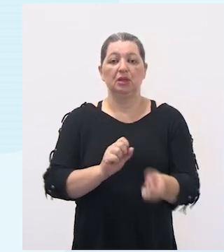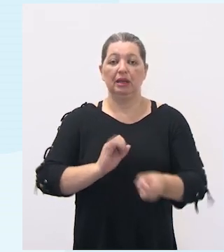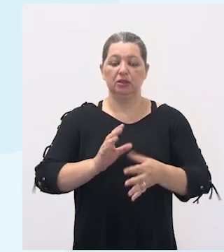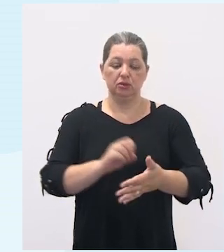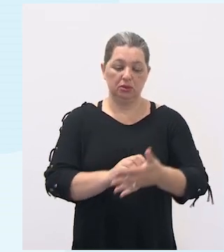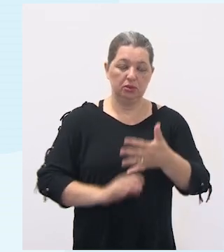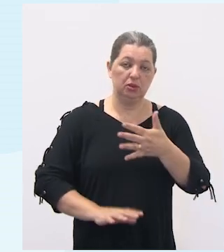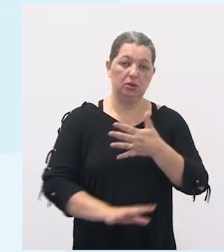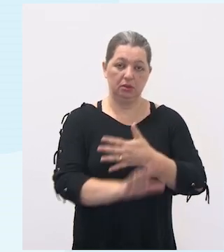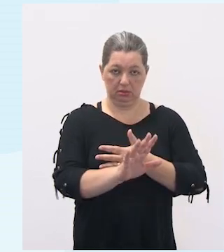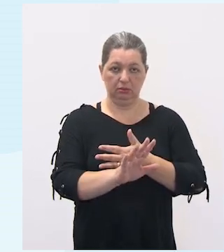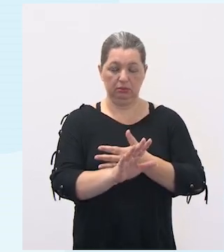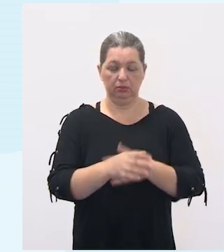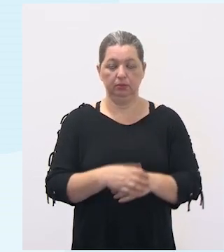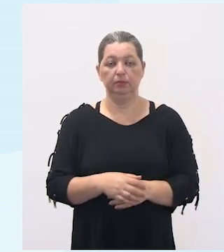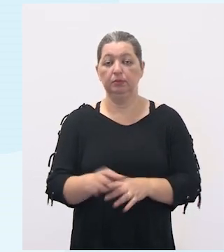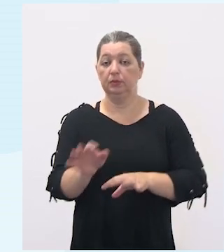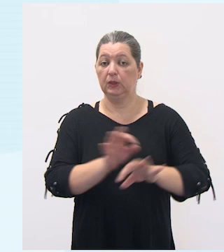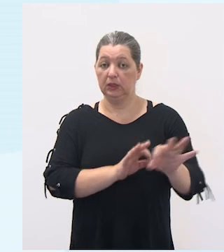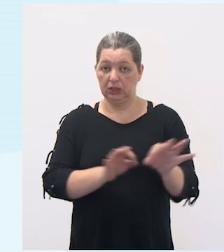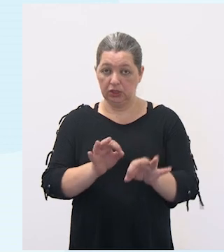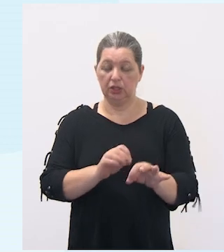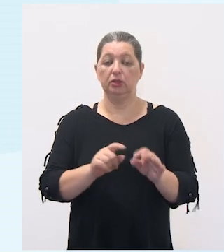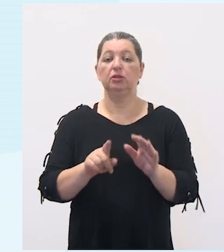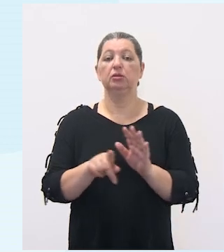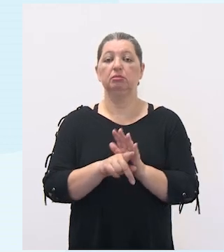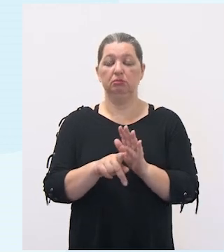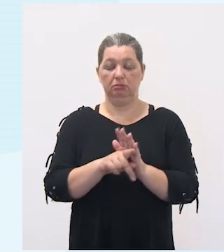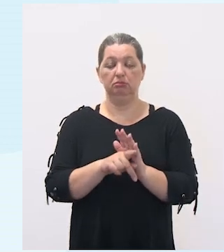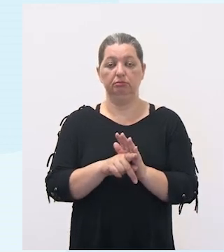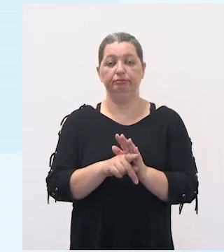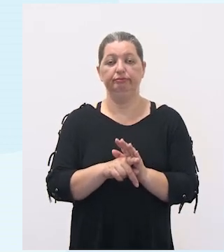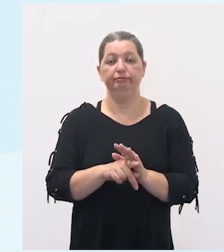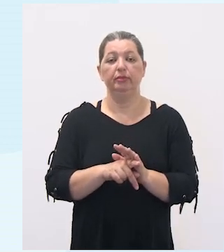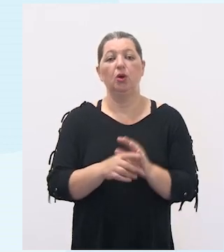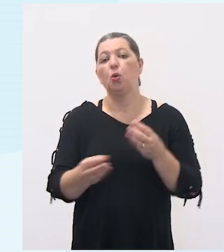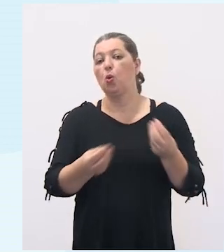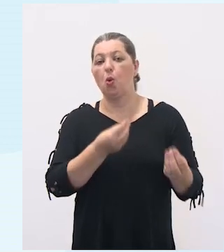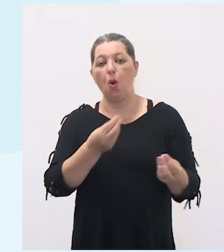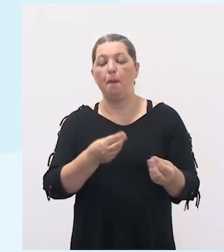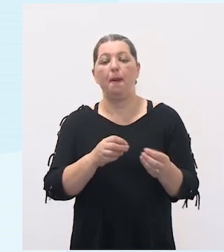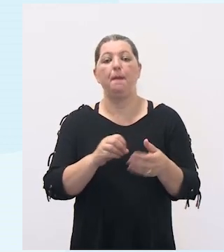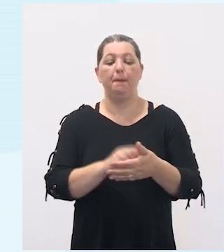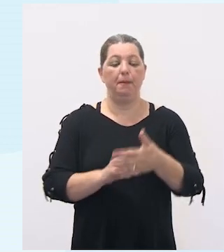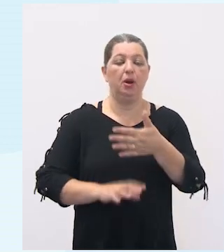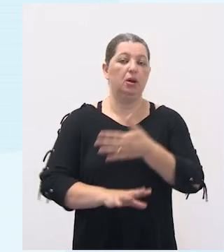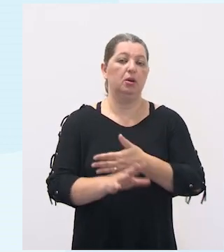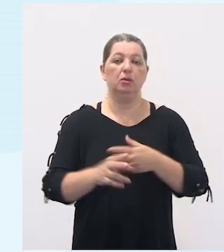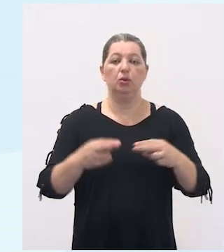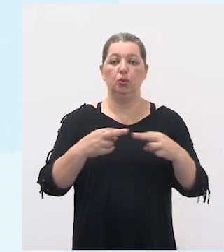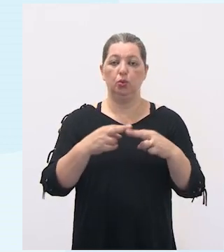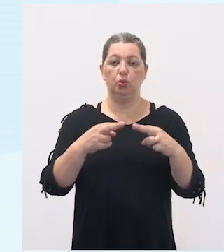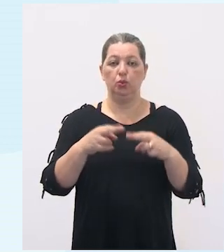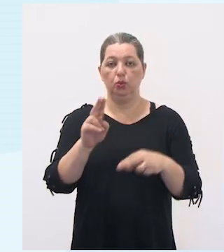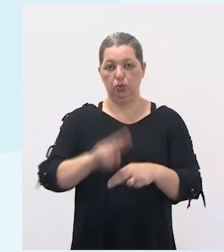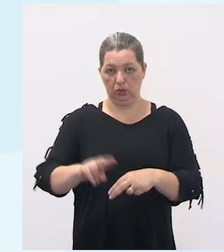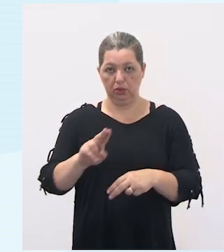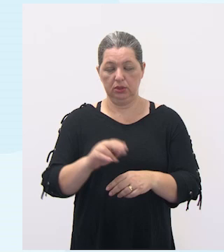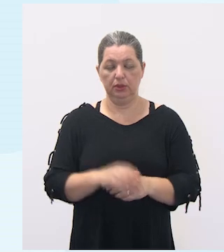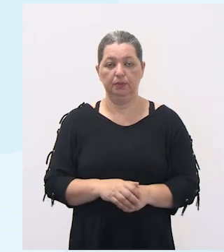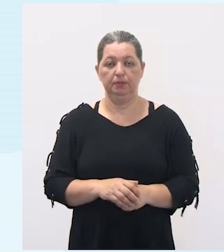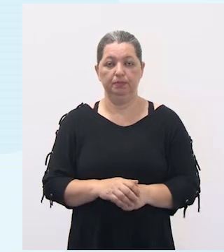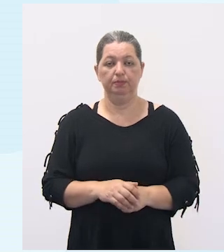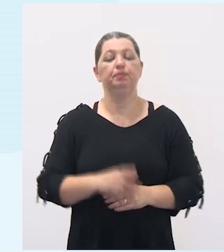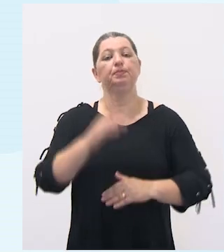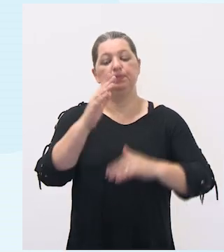as avaliações do SAEB e o currículo que eu estou utilizando, o meu currículo, o currículo que a rede utiliza, né, com